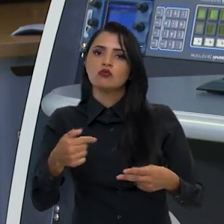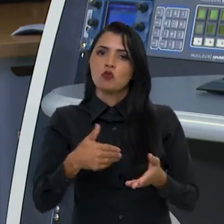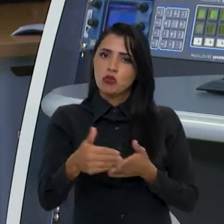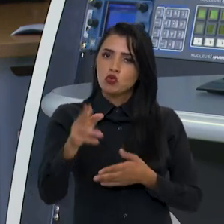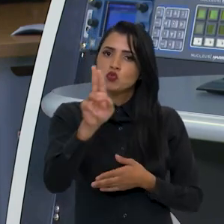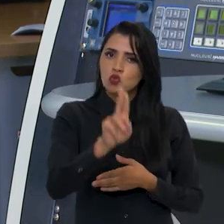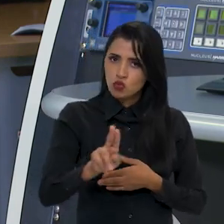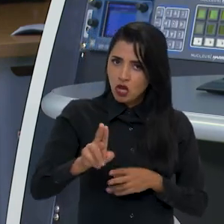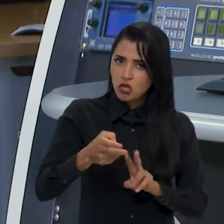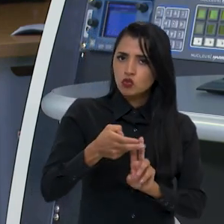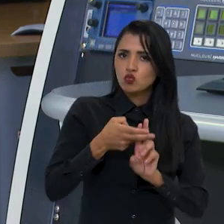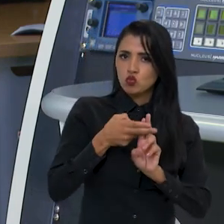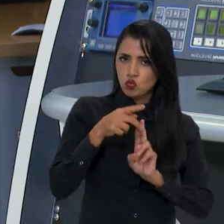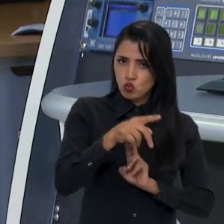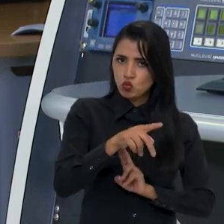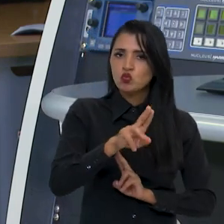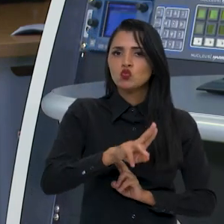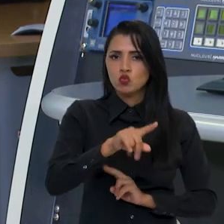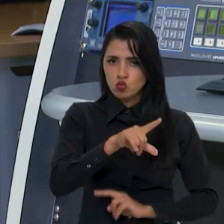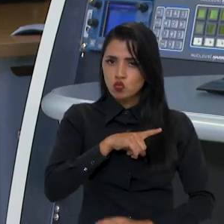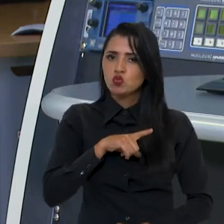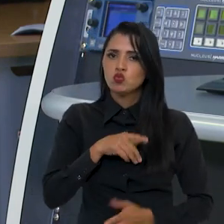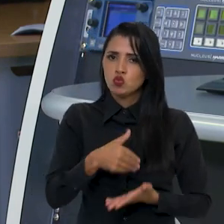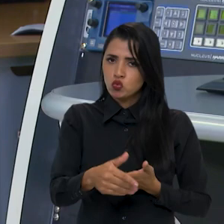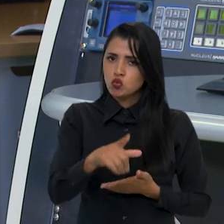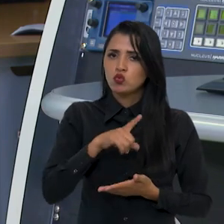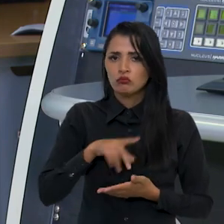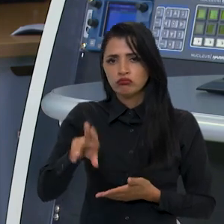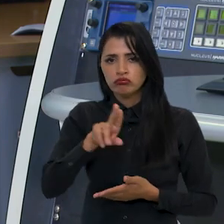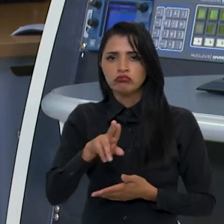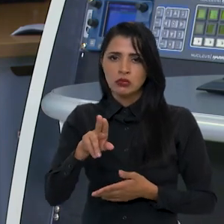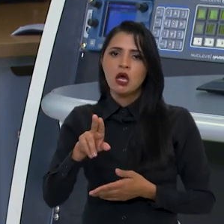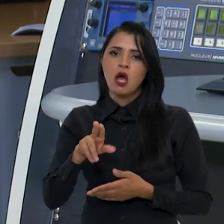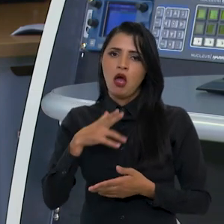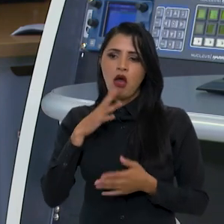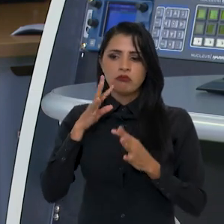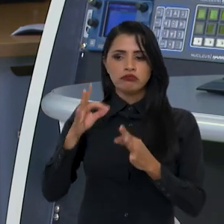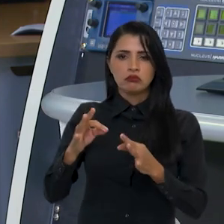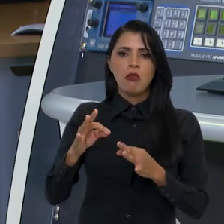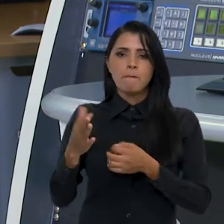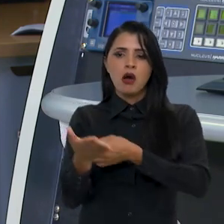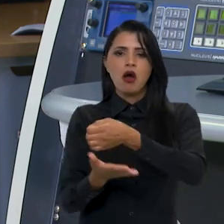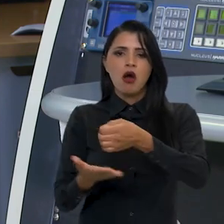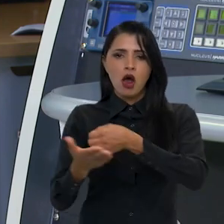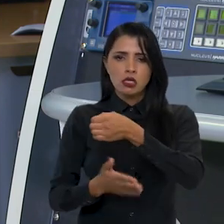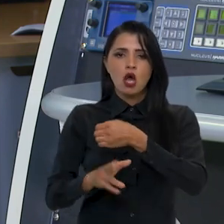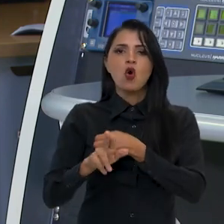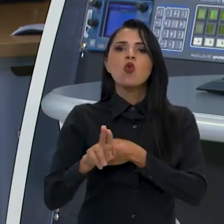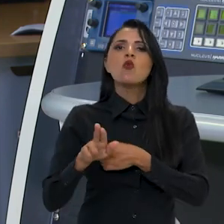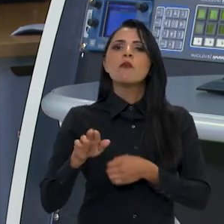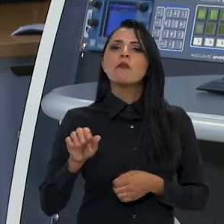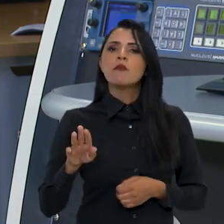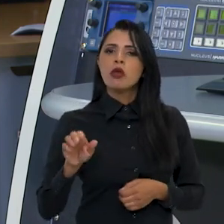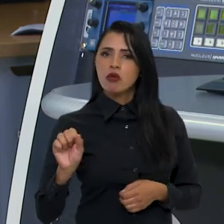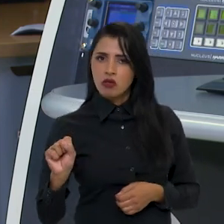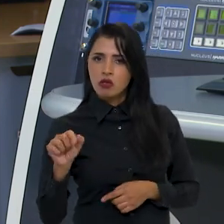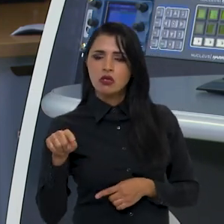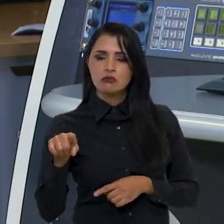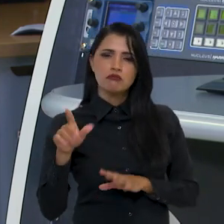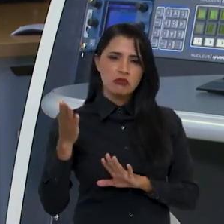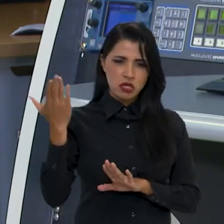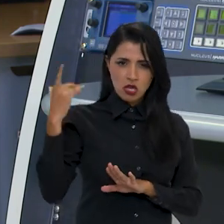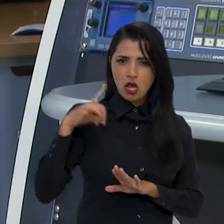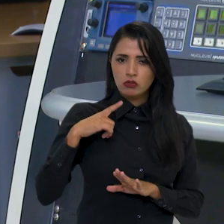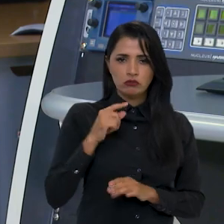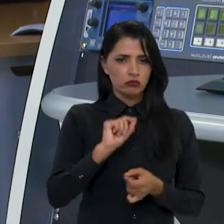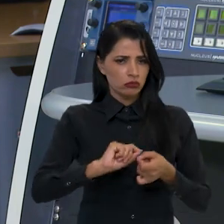né? Inclusive, começou de forma mais importante no SUS, aplicada à atenção básica. Naquele momento, a gente